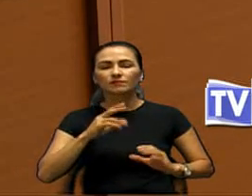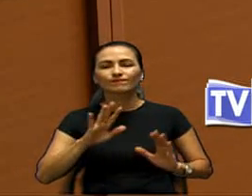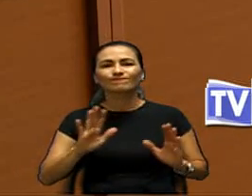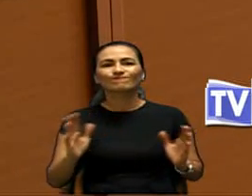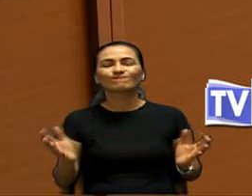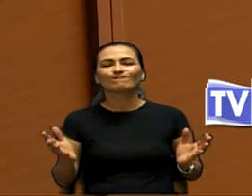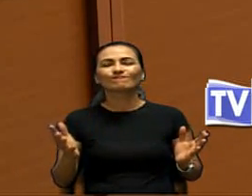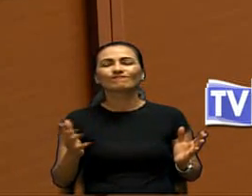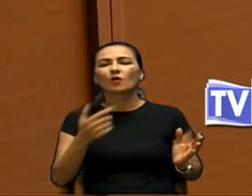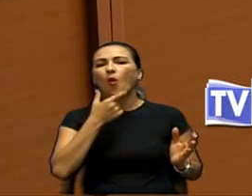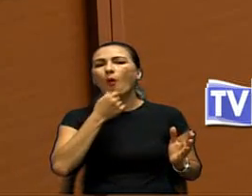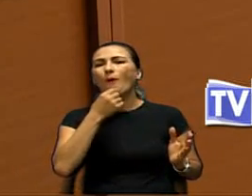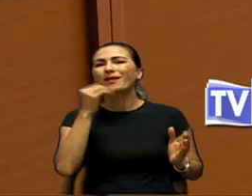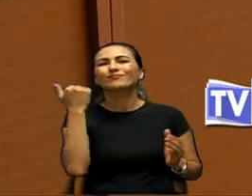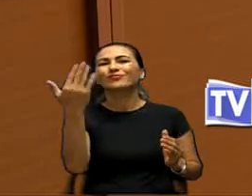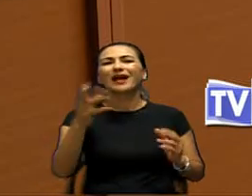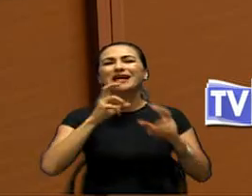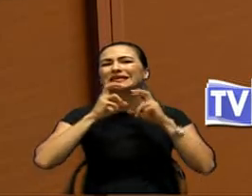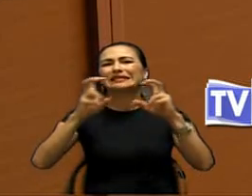Só um minuto,